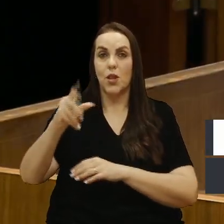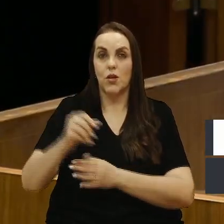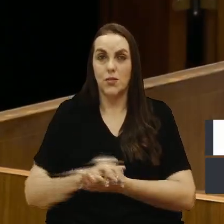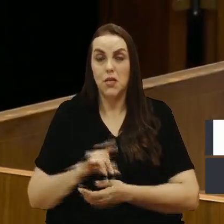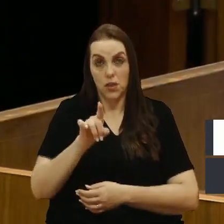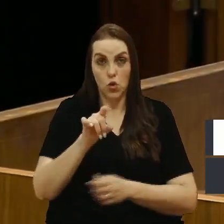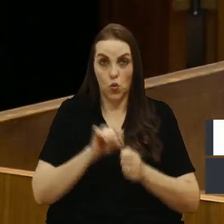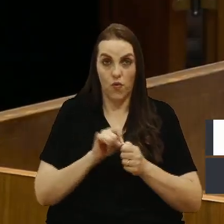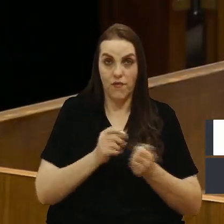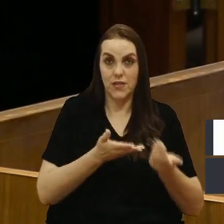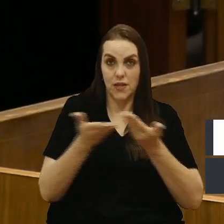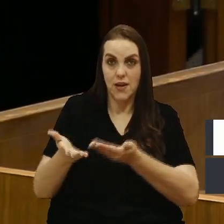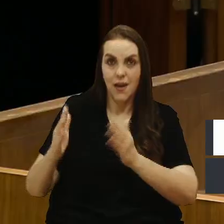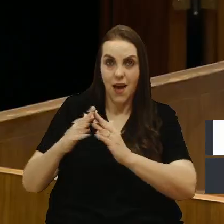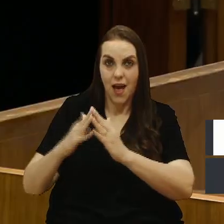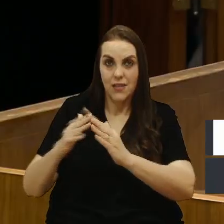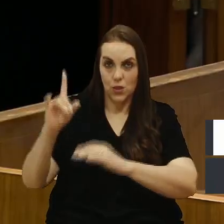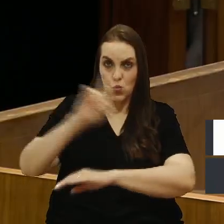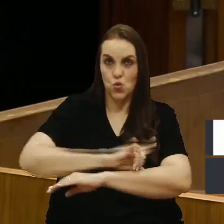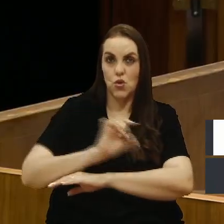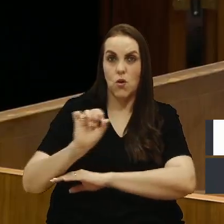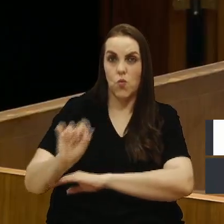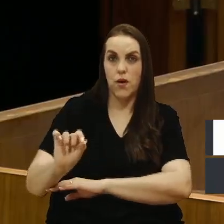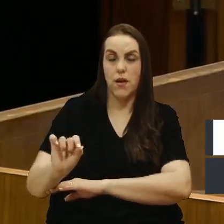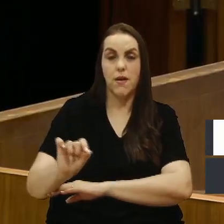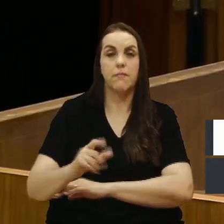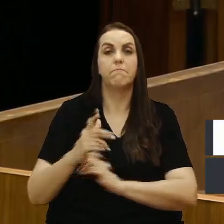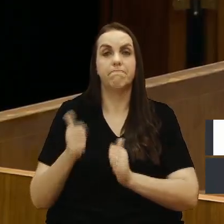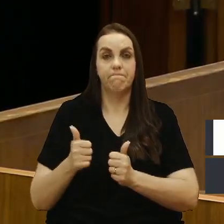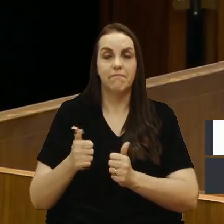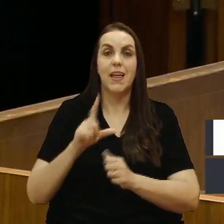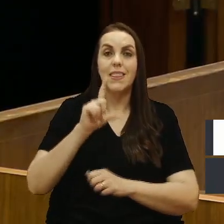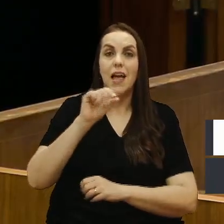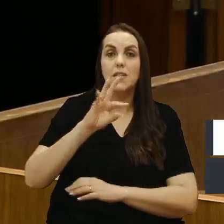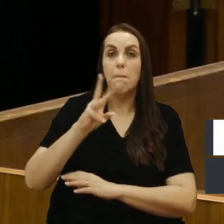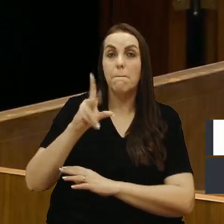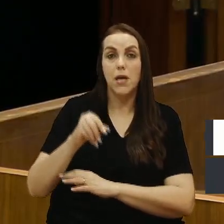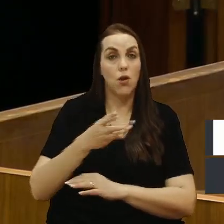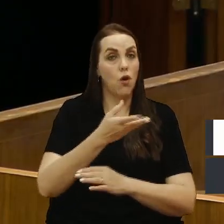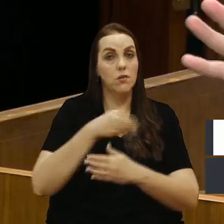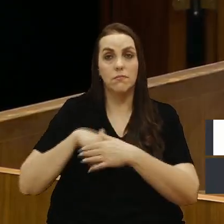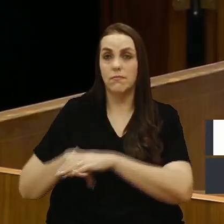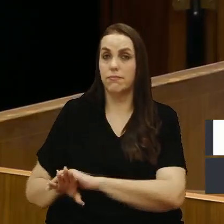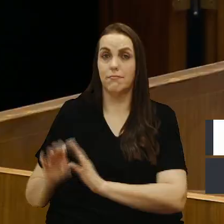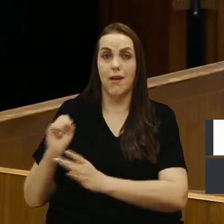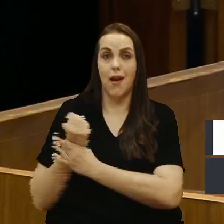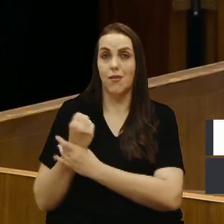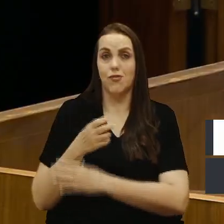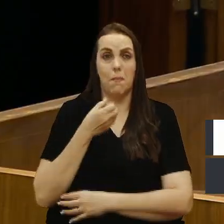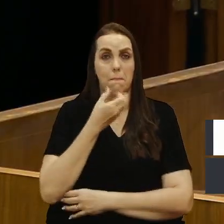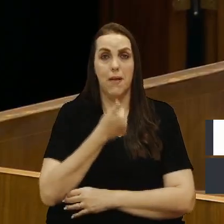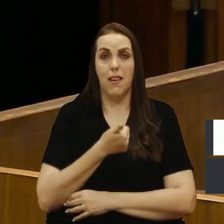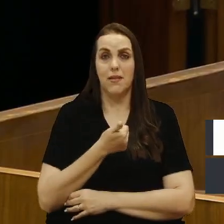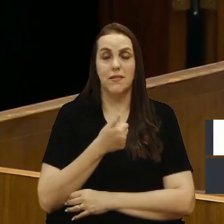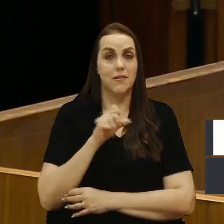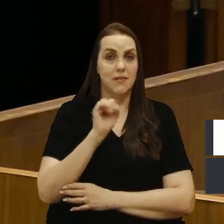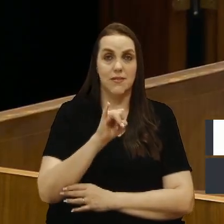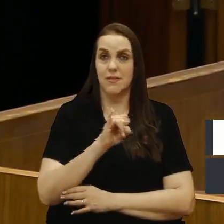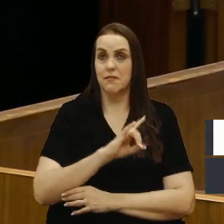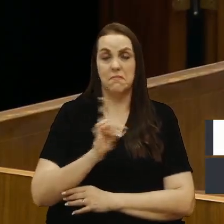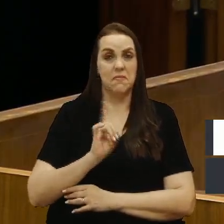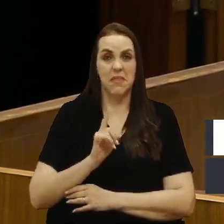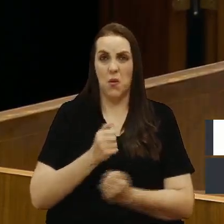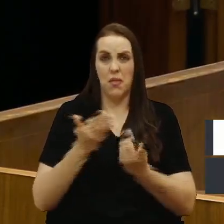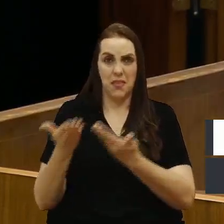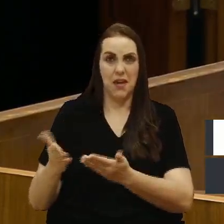vocês vão entregar as casas tal dia, vereadora Sandra? Então tá, deixa 10 milhões aqui no fundo de garantia, beleza. Se não entregar, nós vamos pegar os 10 milhões.